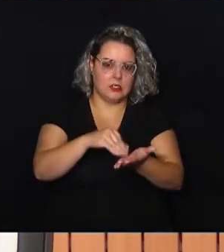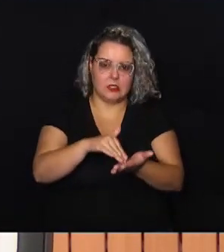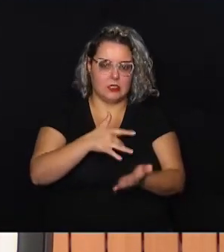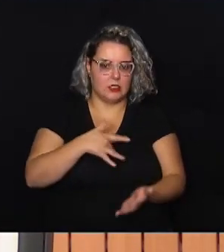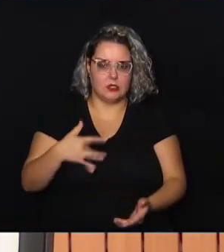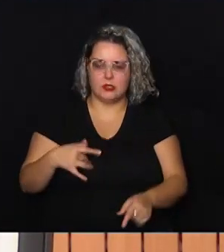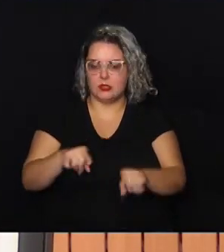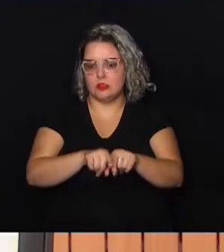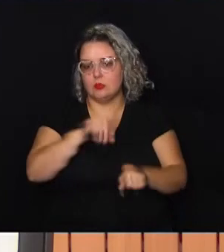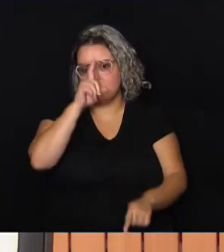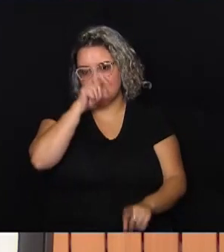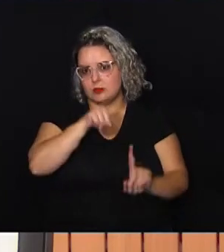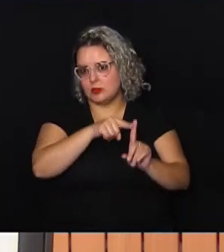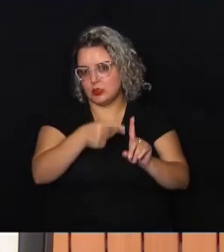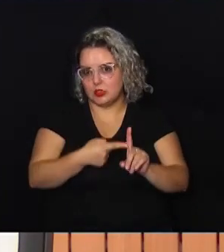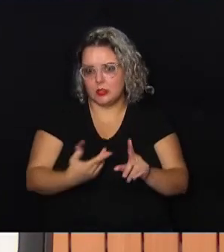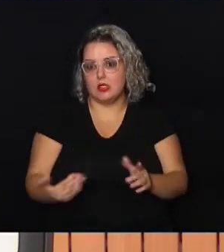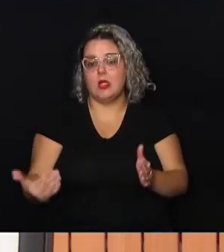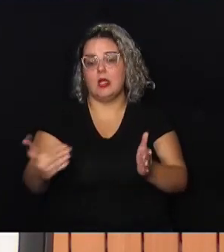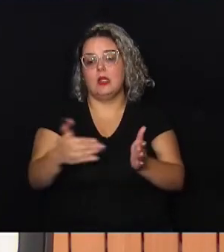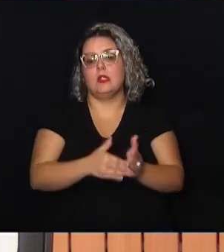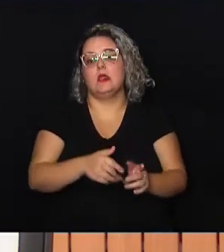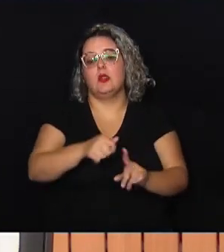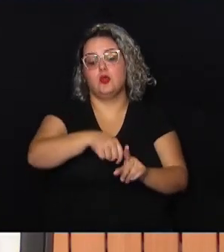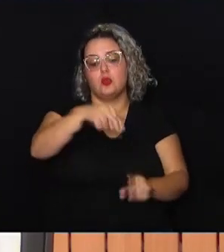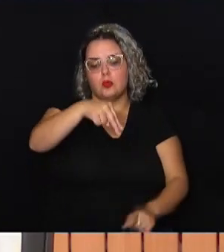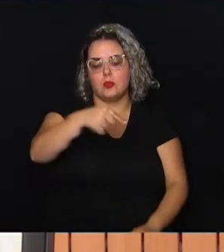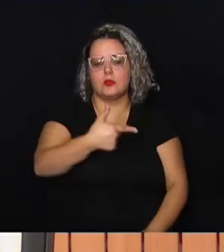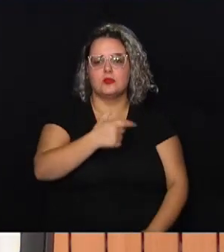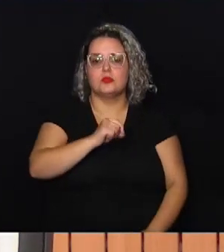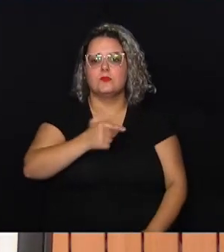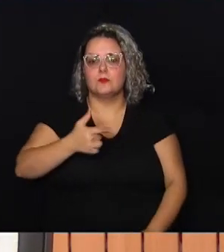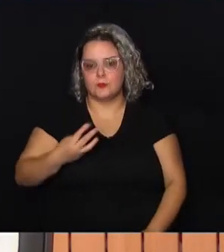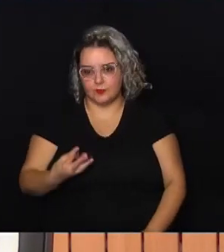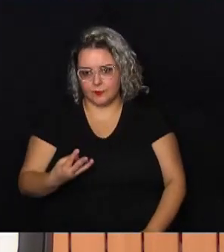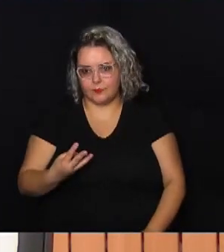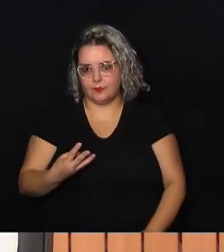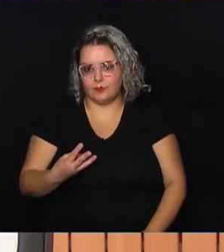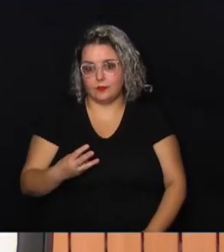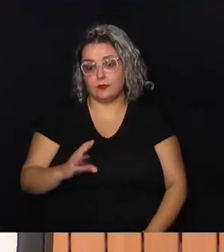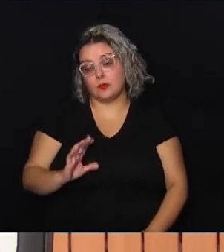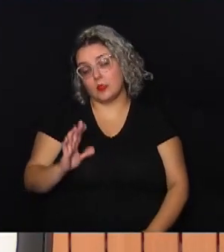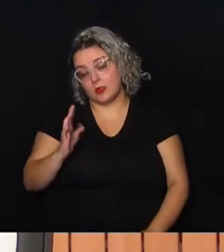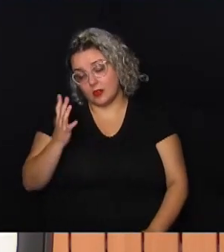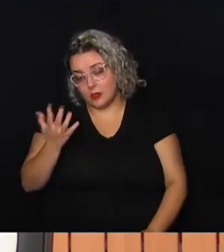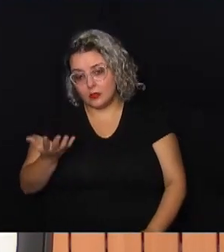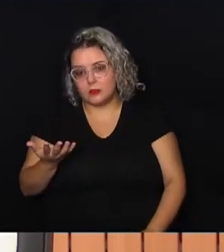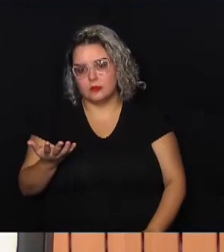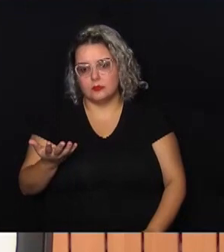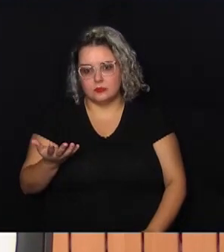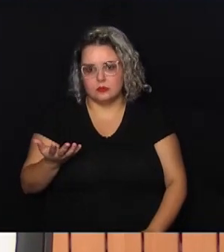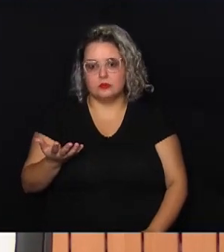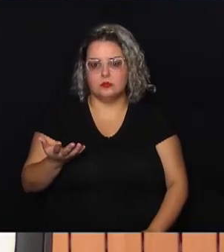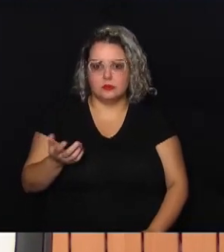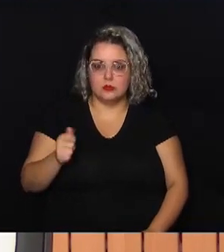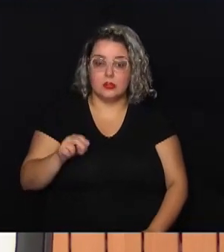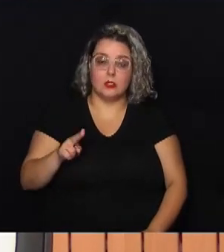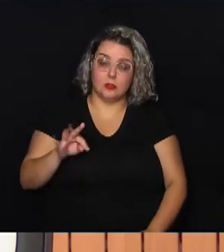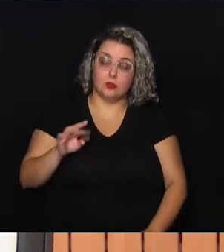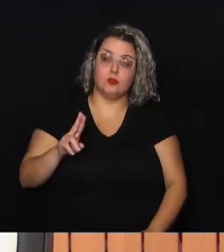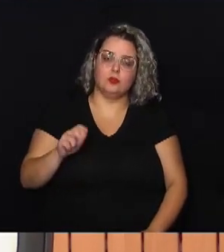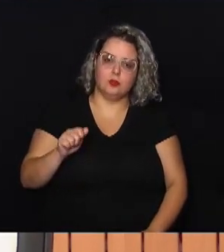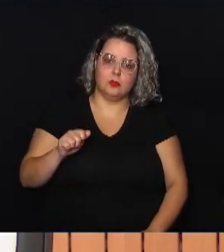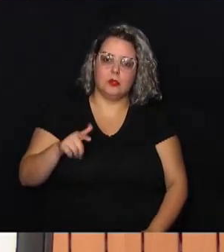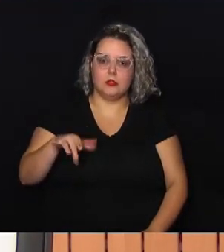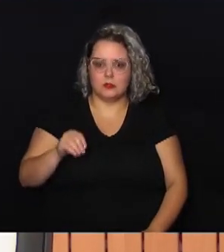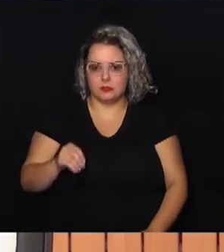até novembro de 2023, quando aconteceram essas autuações aí